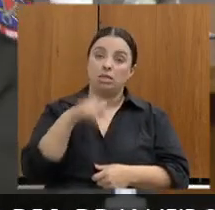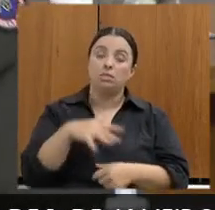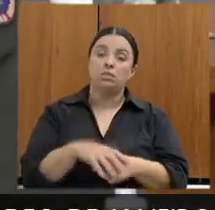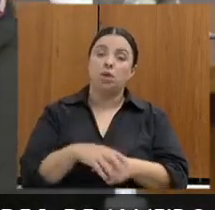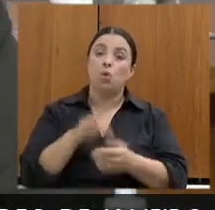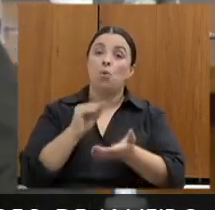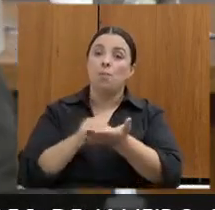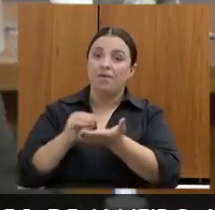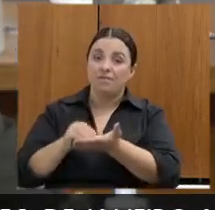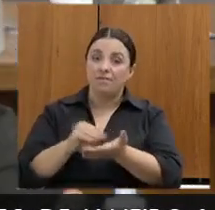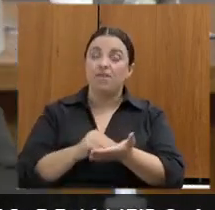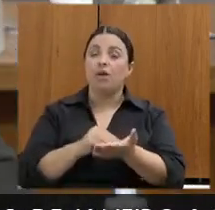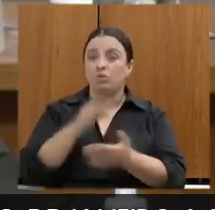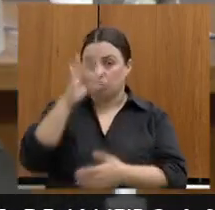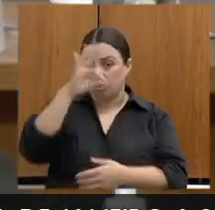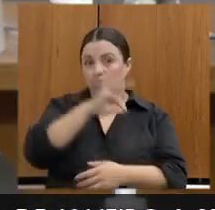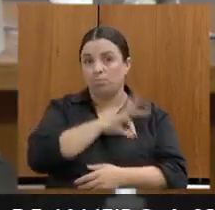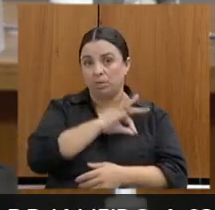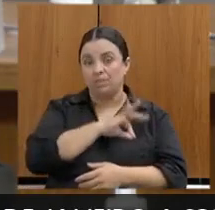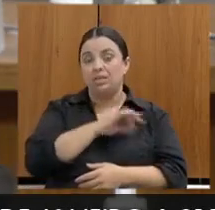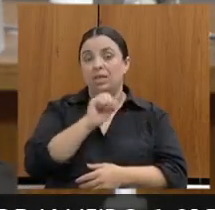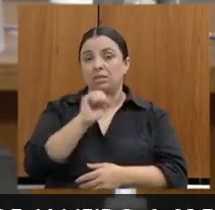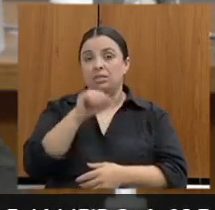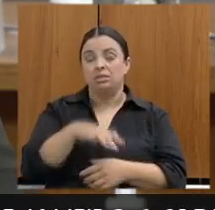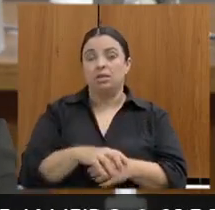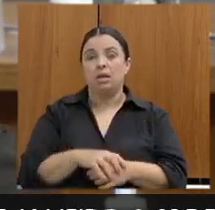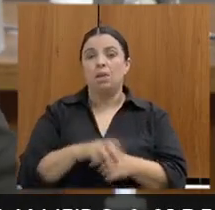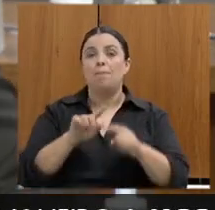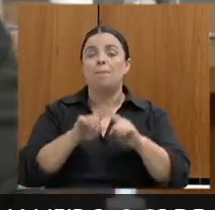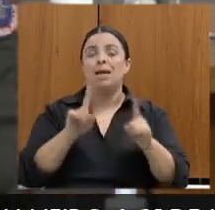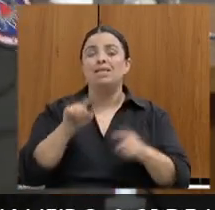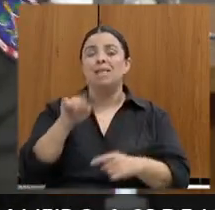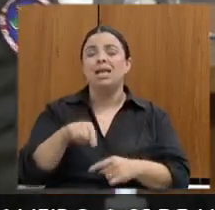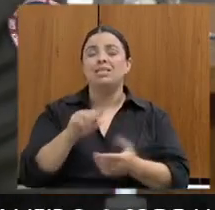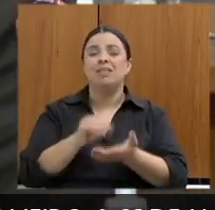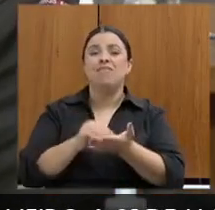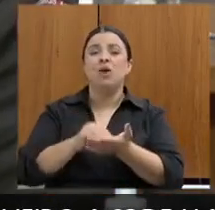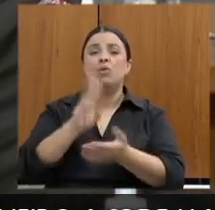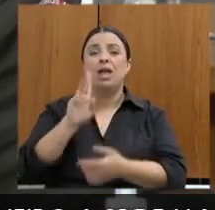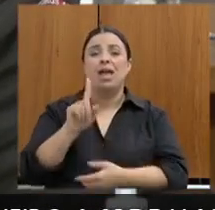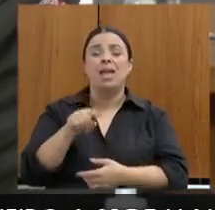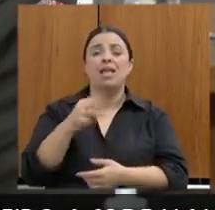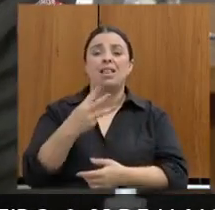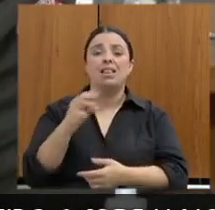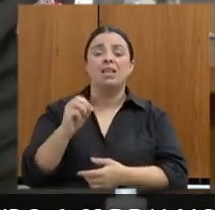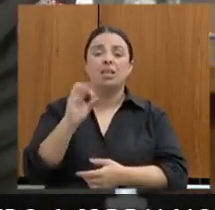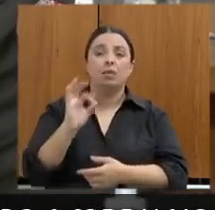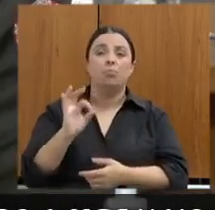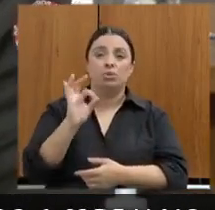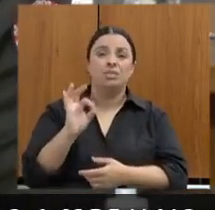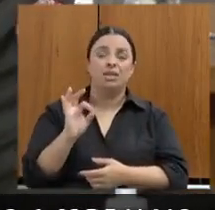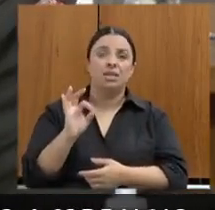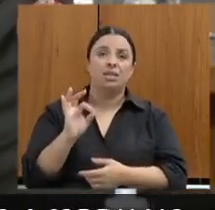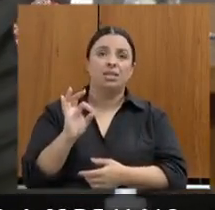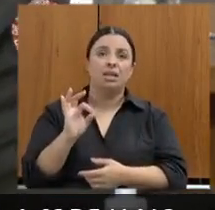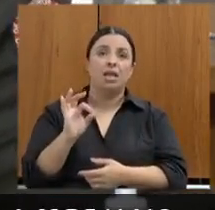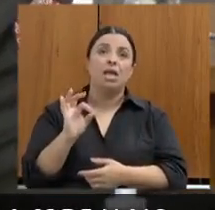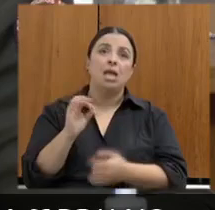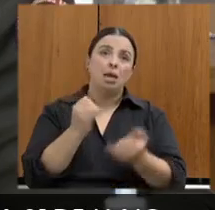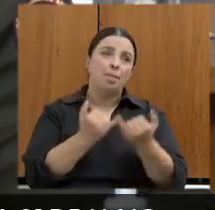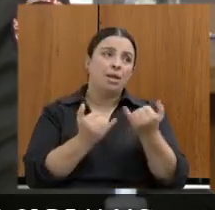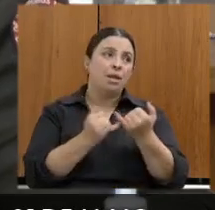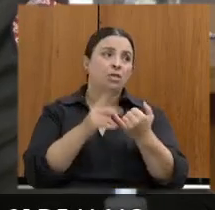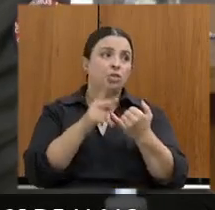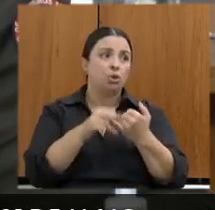e a gente apresentou que esse déficit aqui é hoje é de trinta por cento ele é aproximadamente o déficit da Polícia